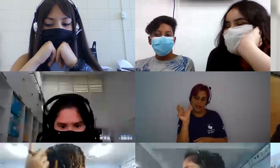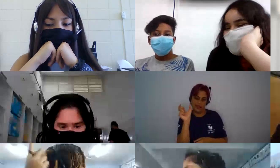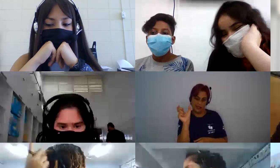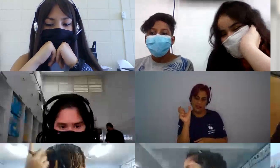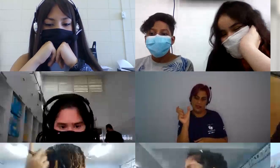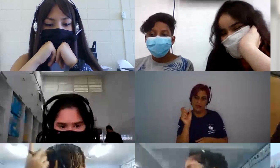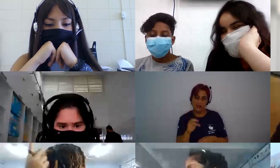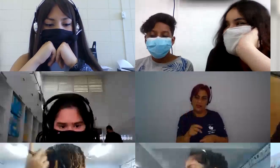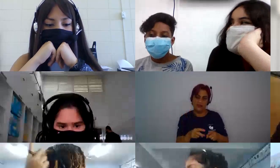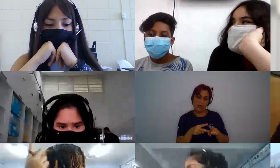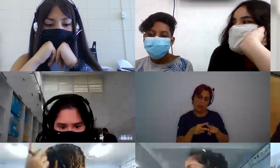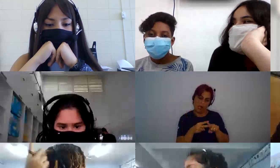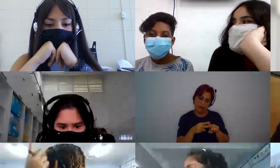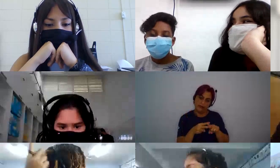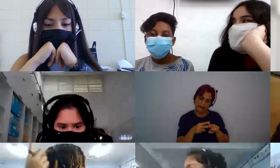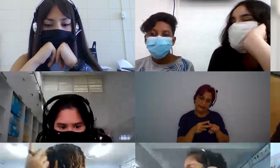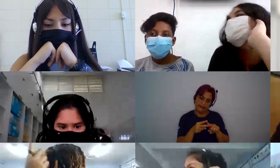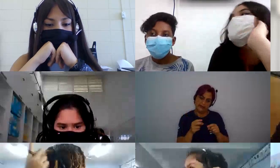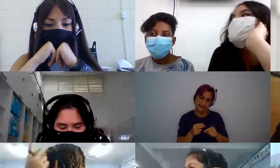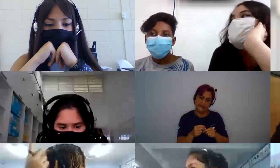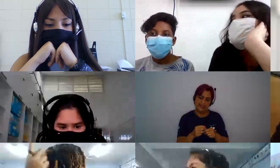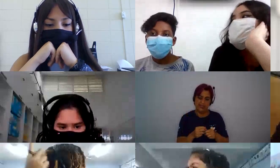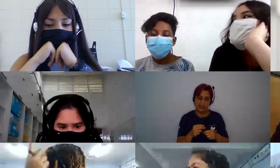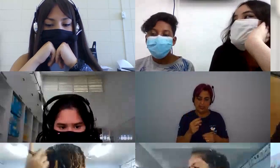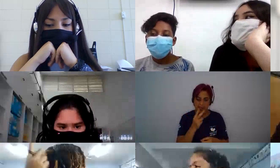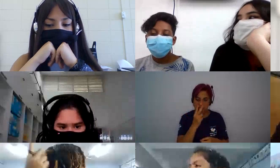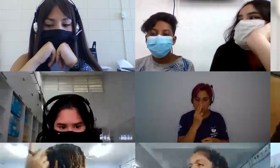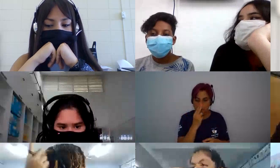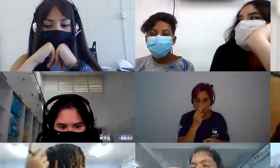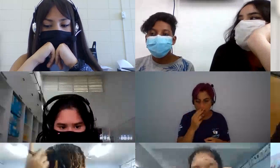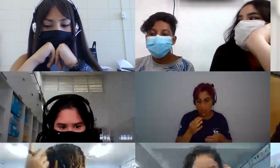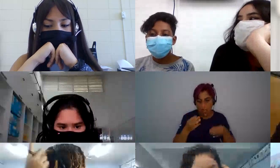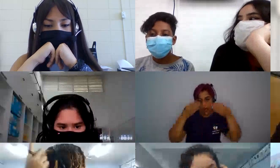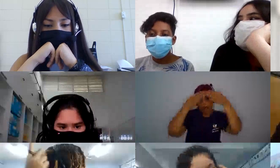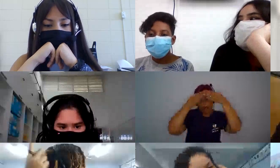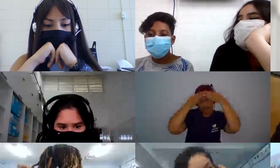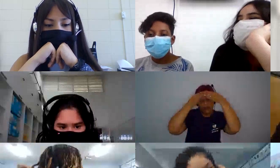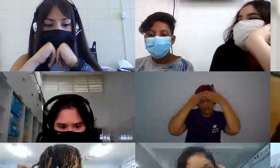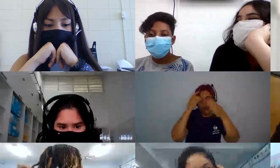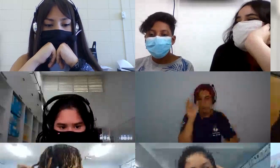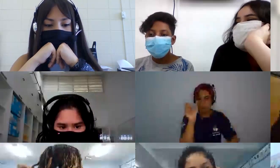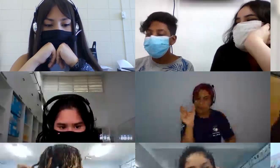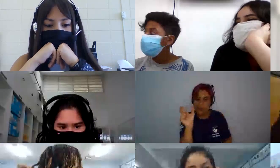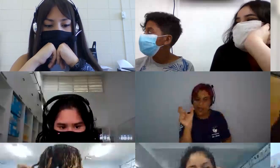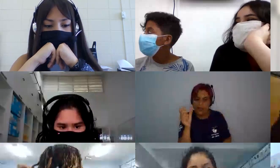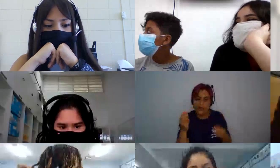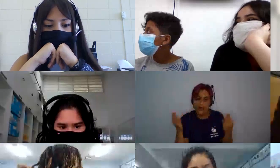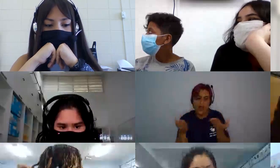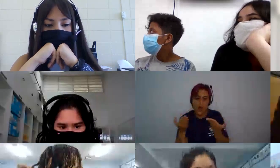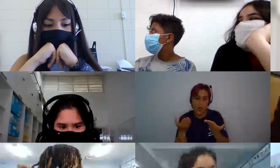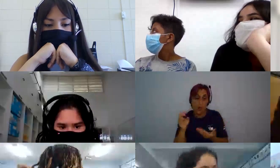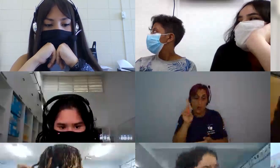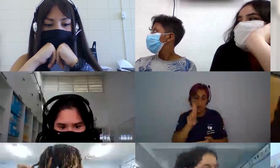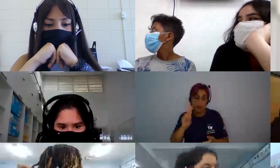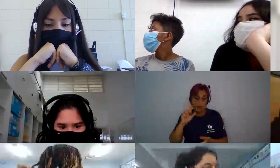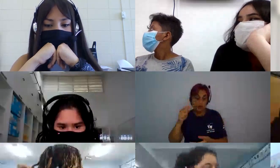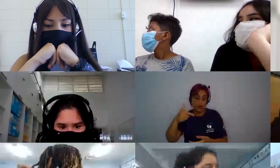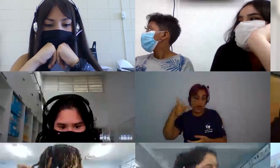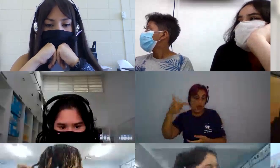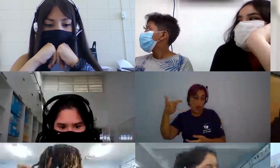tão pesada, parece que todo mundo tem grilos de falar a palavra masturbação. A gente fala hoje uma palavrinha bem mais legal,